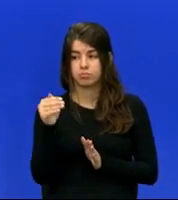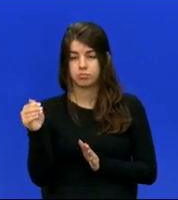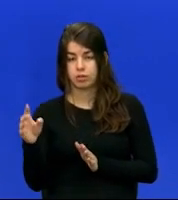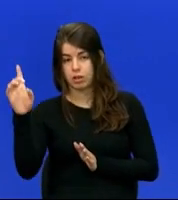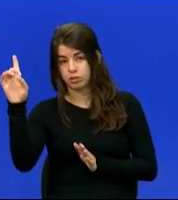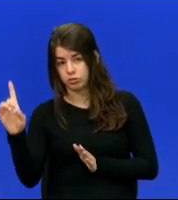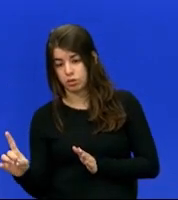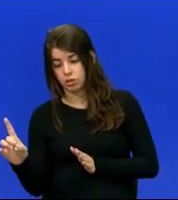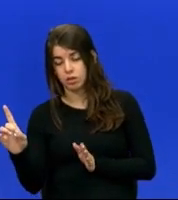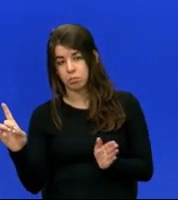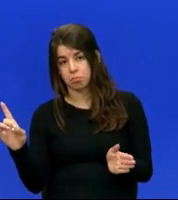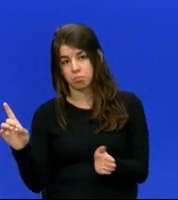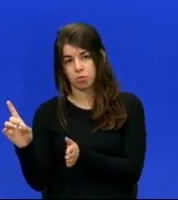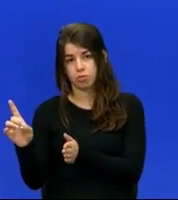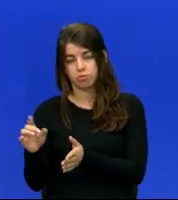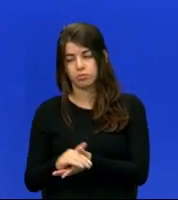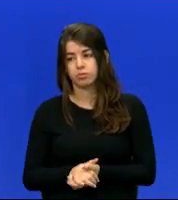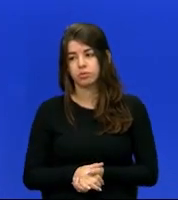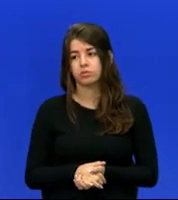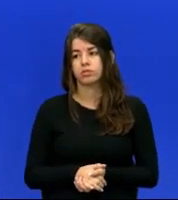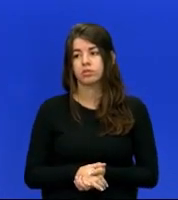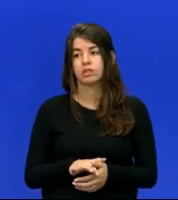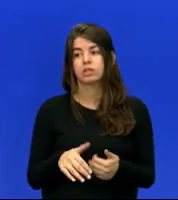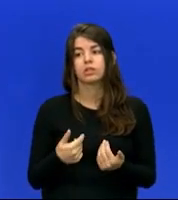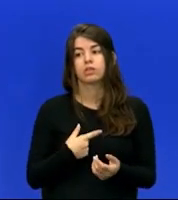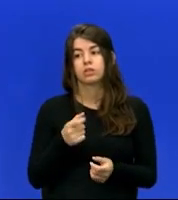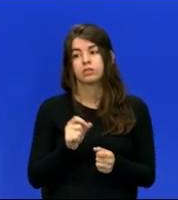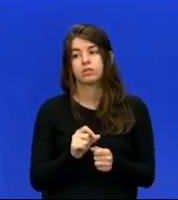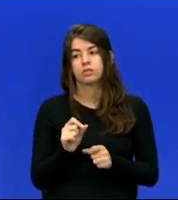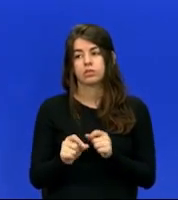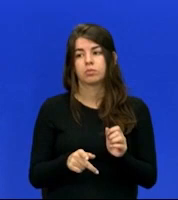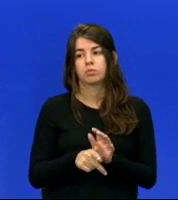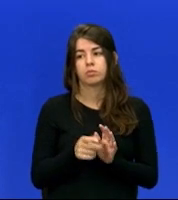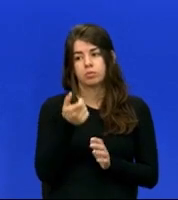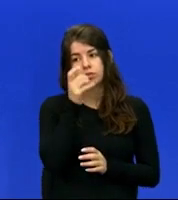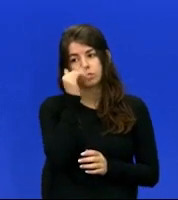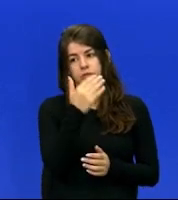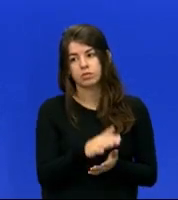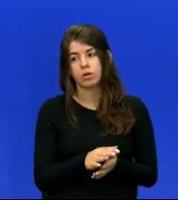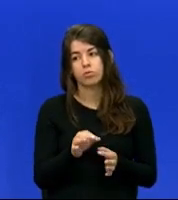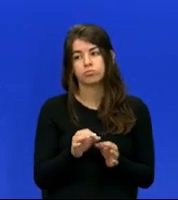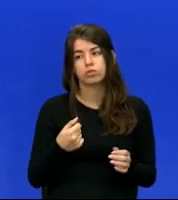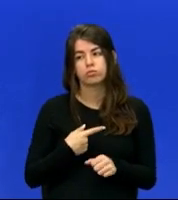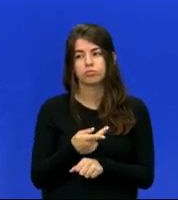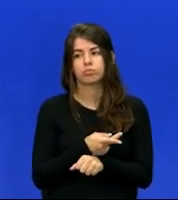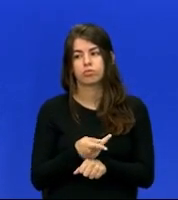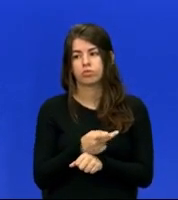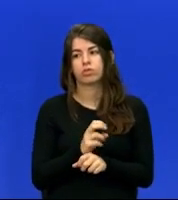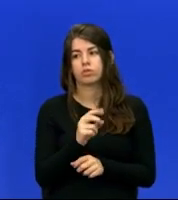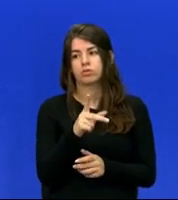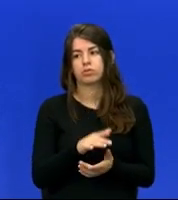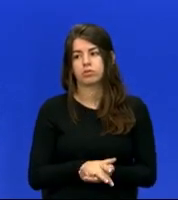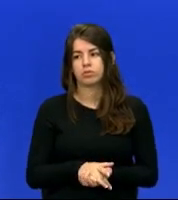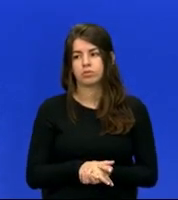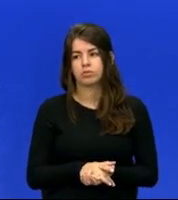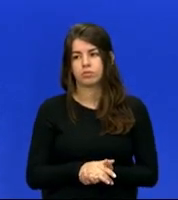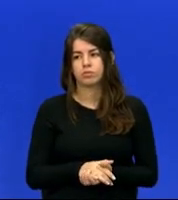minha direita de 12.500. Então, sendo assim, ela está aqui a área procurada,